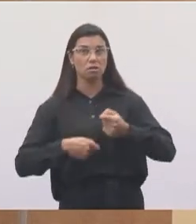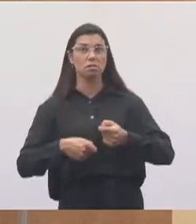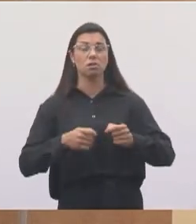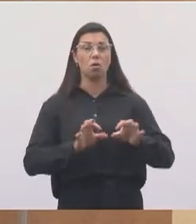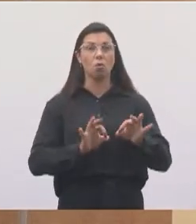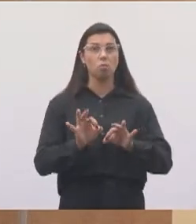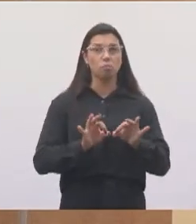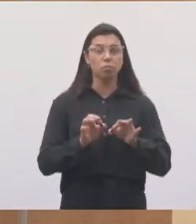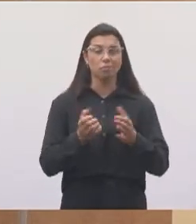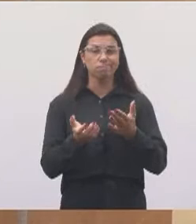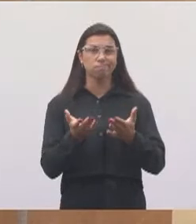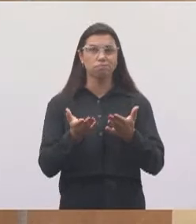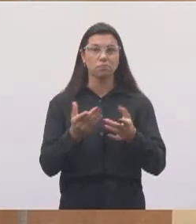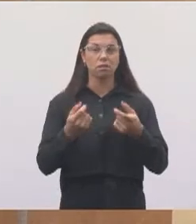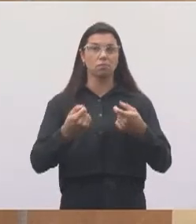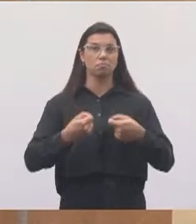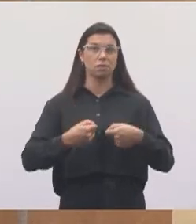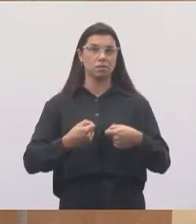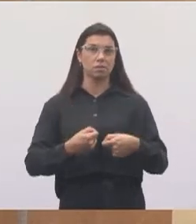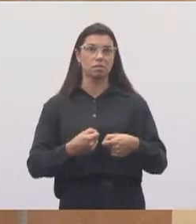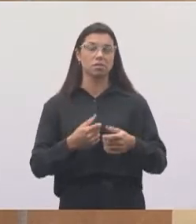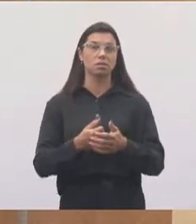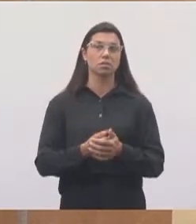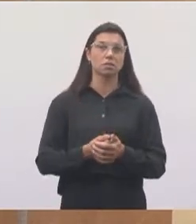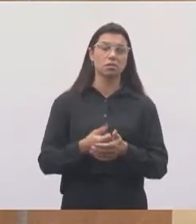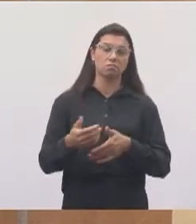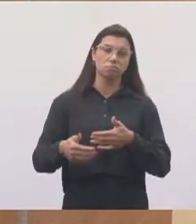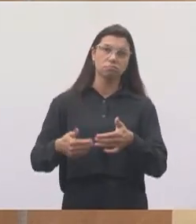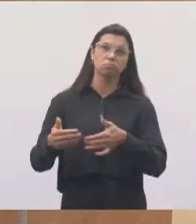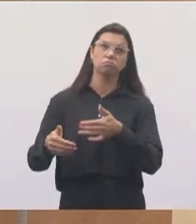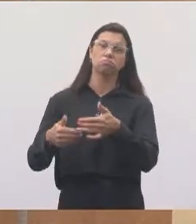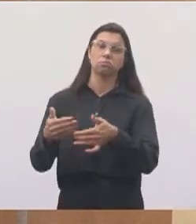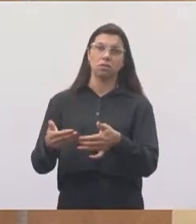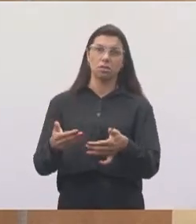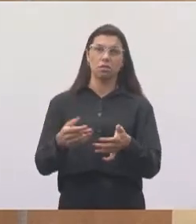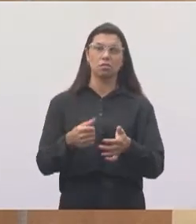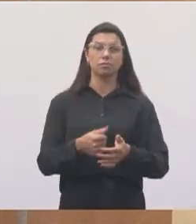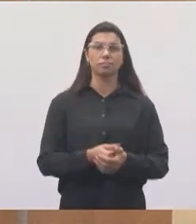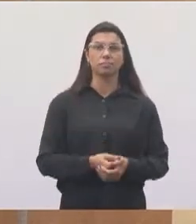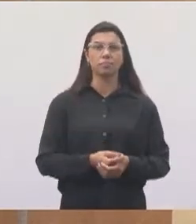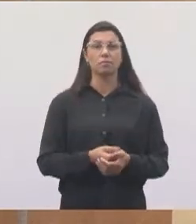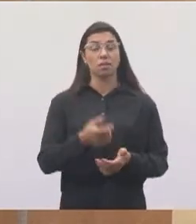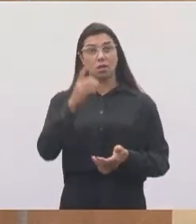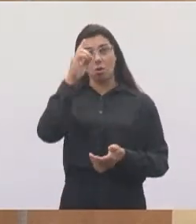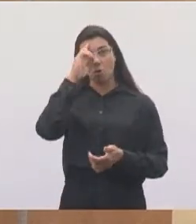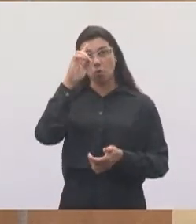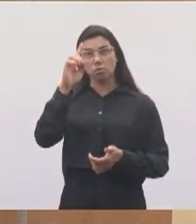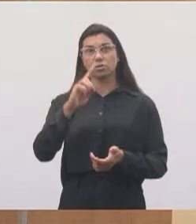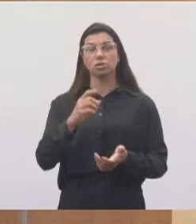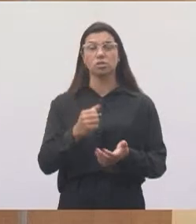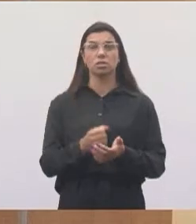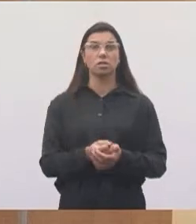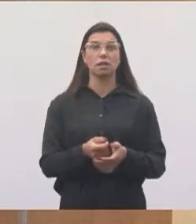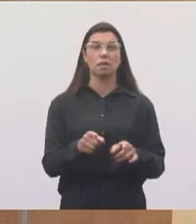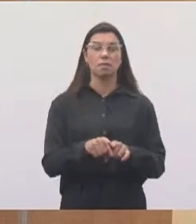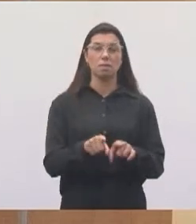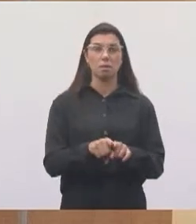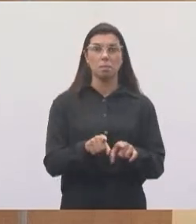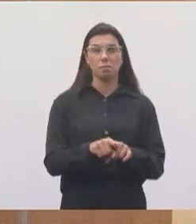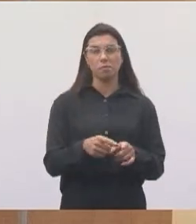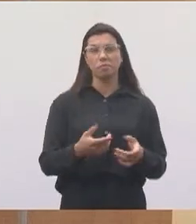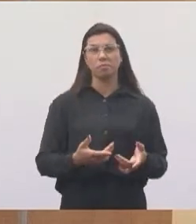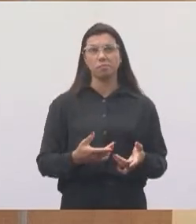plano equilibrado durante o exercício seguinte e data da avaliação